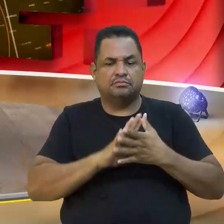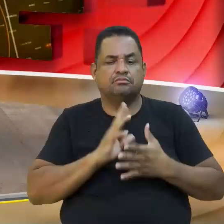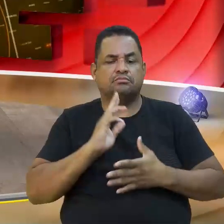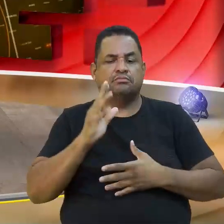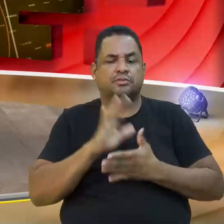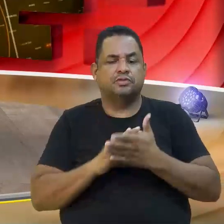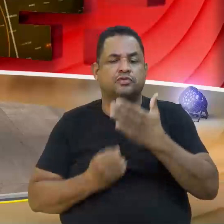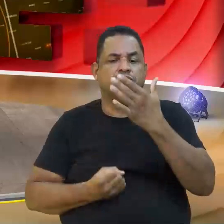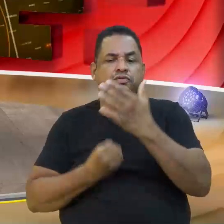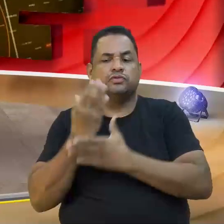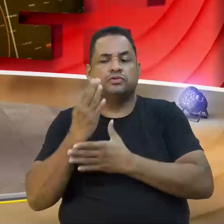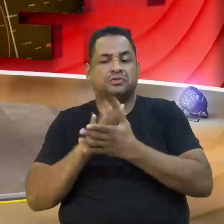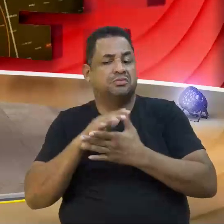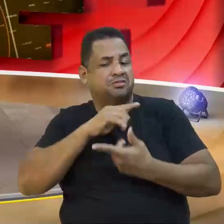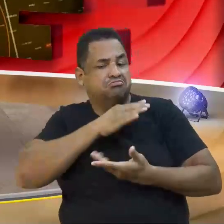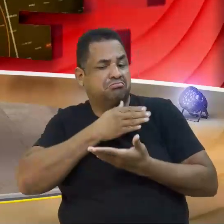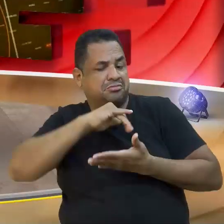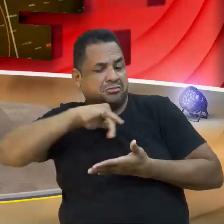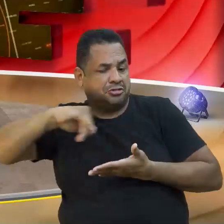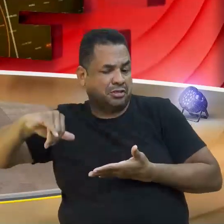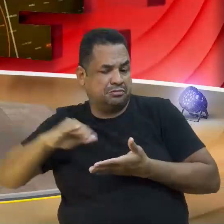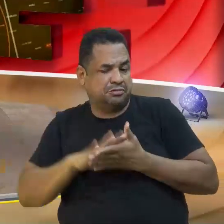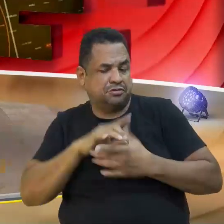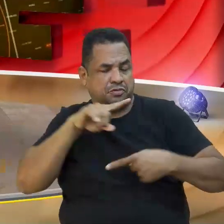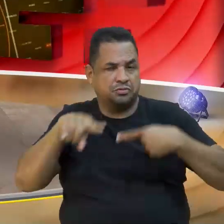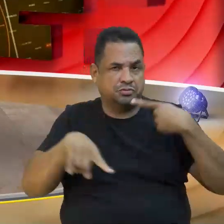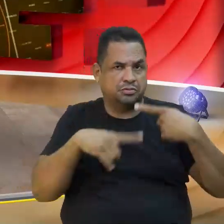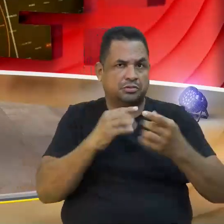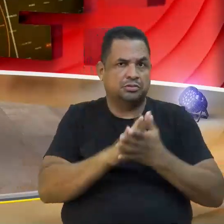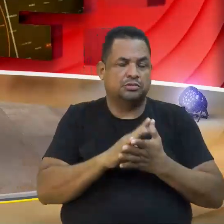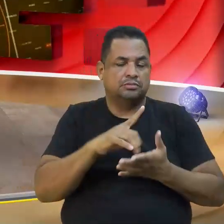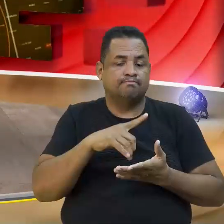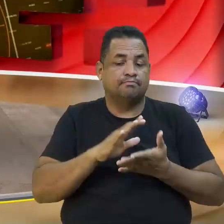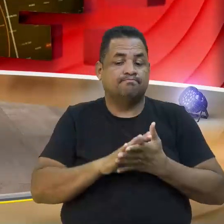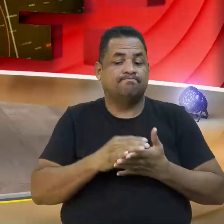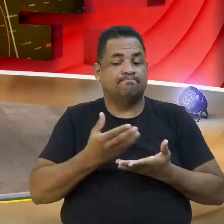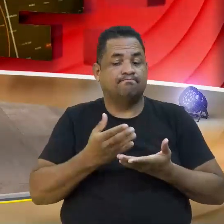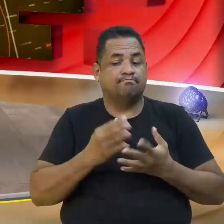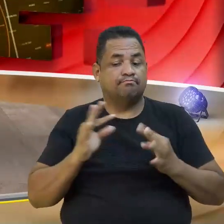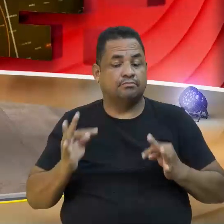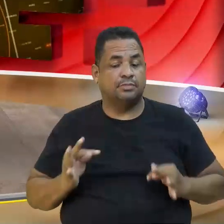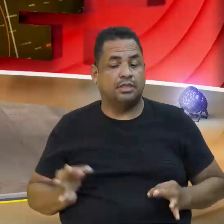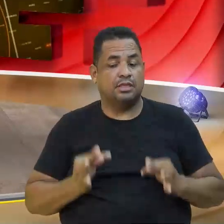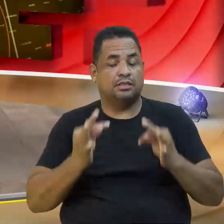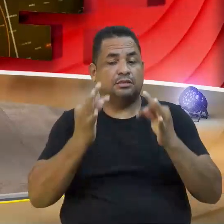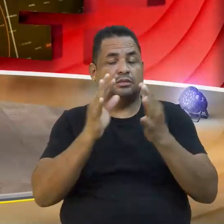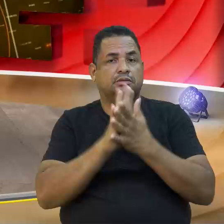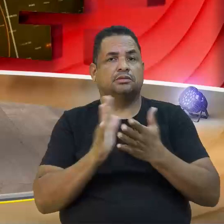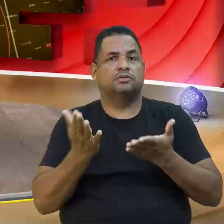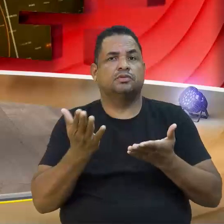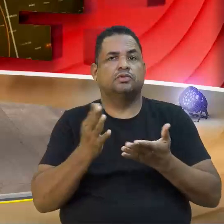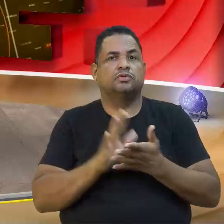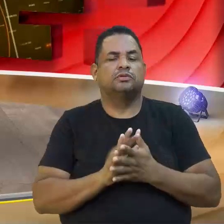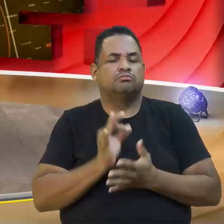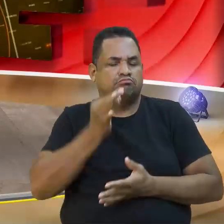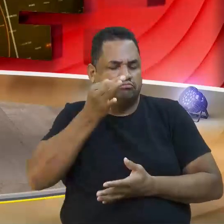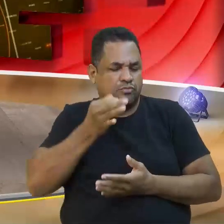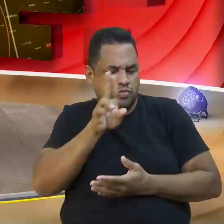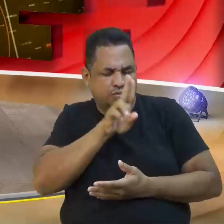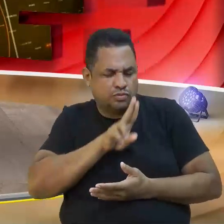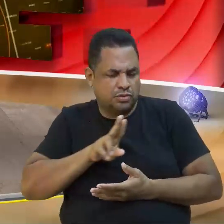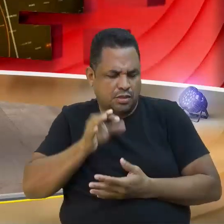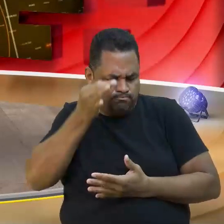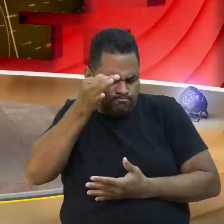para te tirar do foco. Não é fácil, não adianta falar. São técnicas. Se você aplicar a técnica direitinho